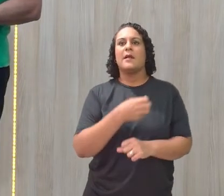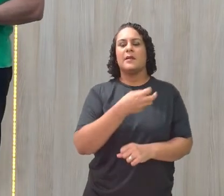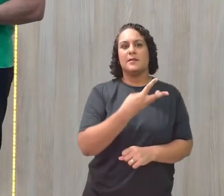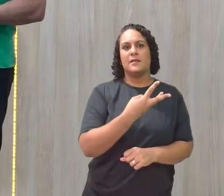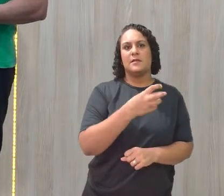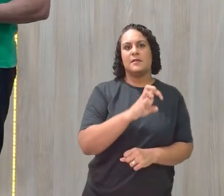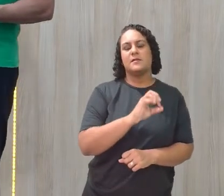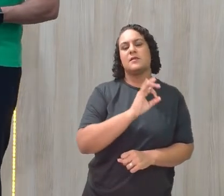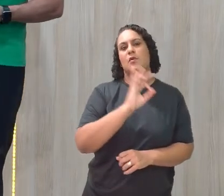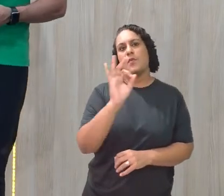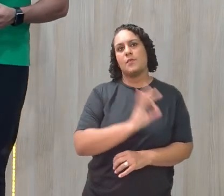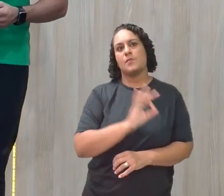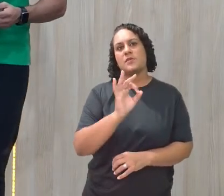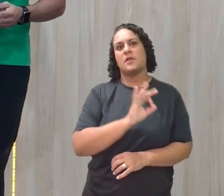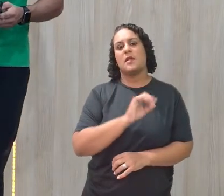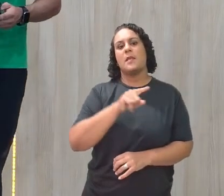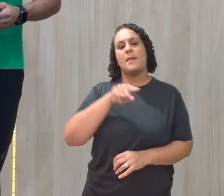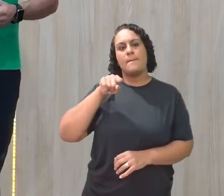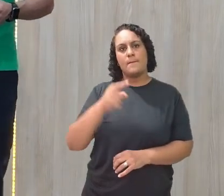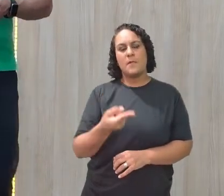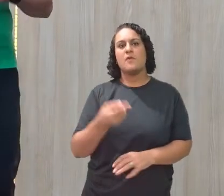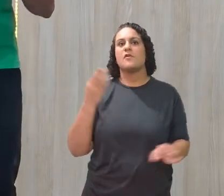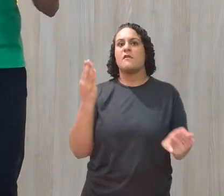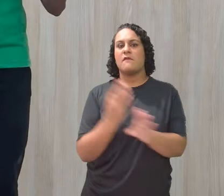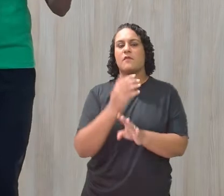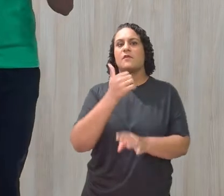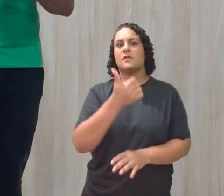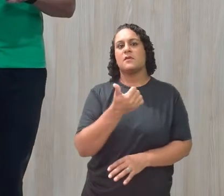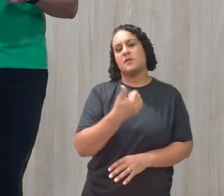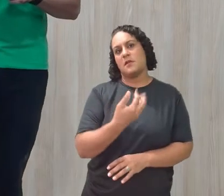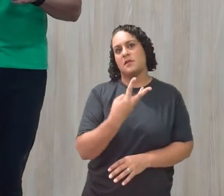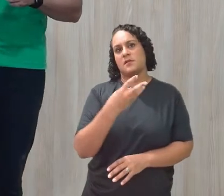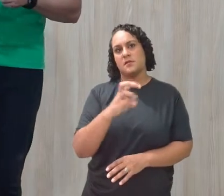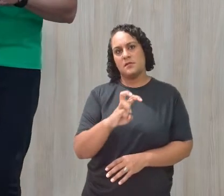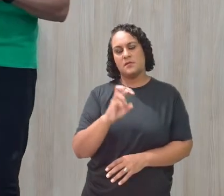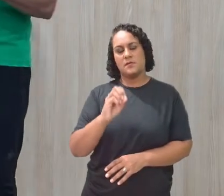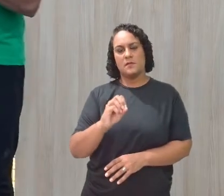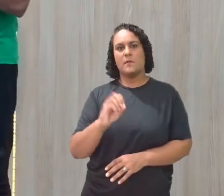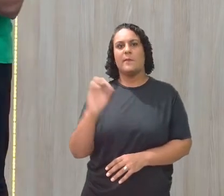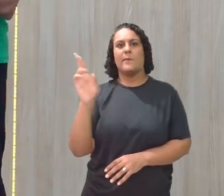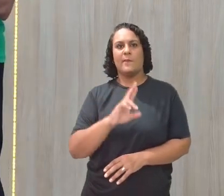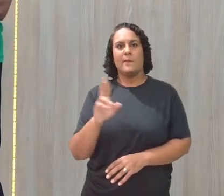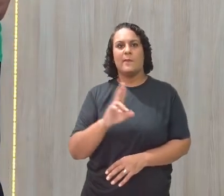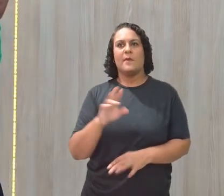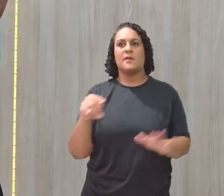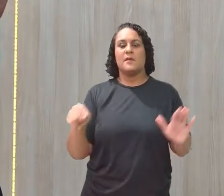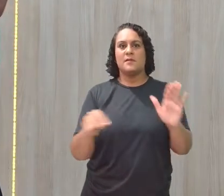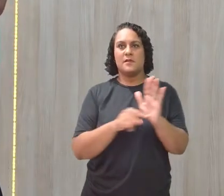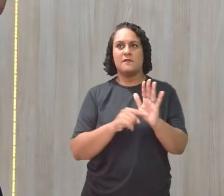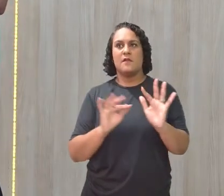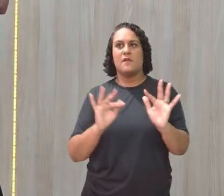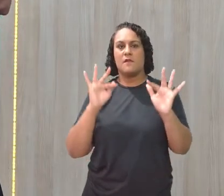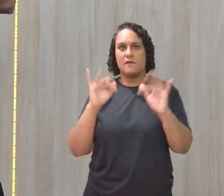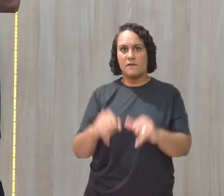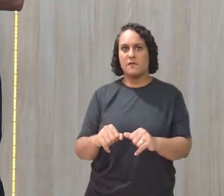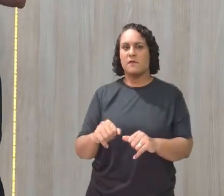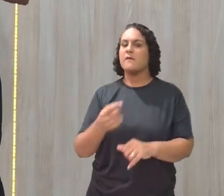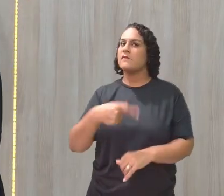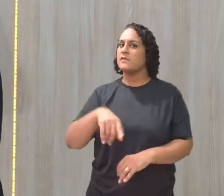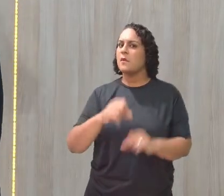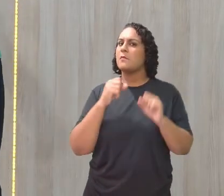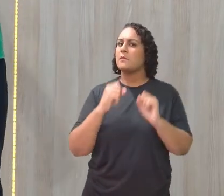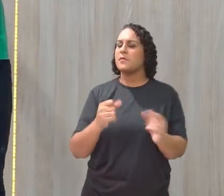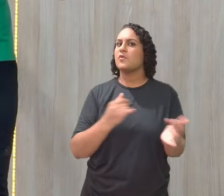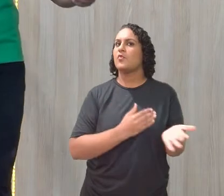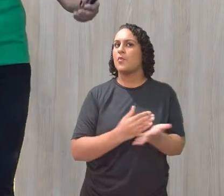valor R$350. Então, essa diferença que você fez aqui no final, você poderia ter feito